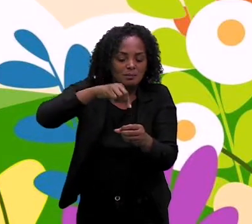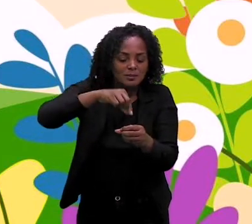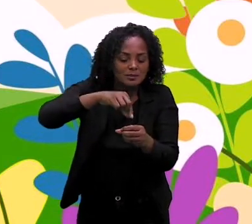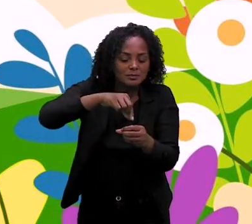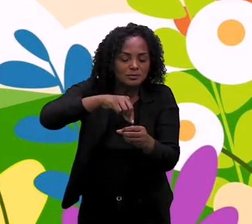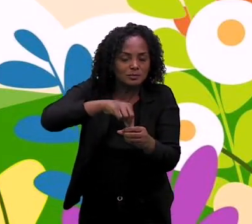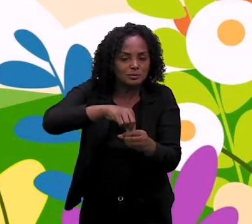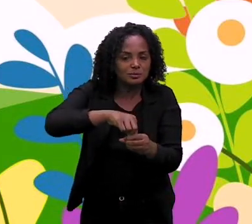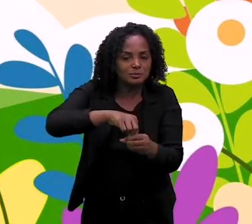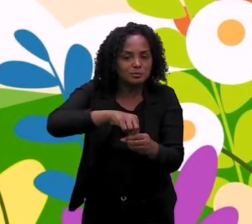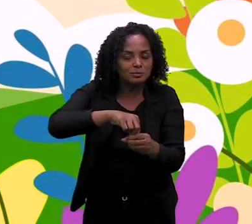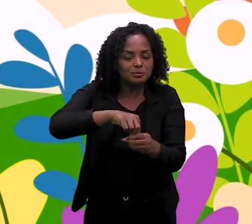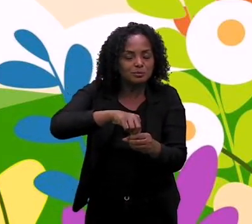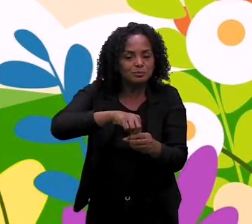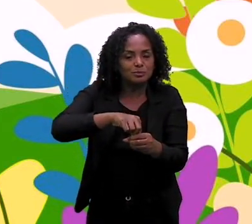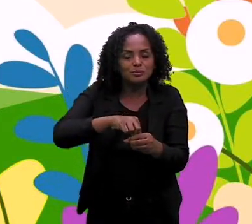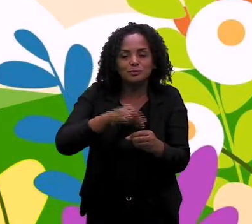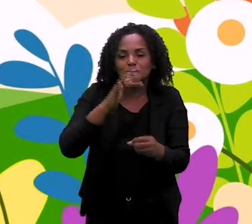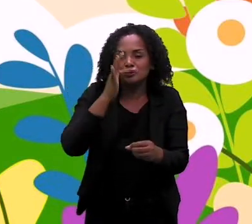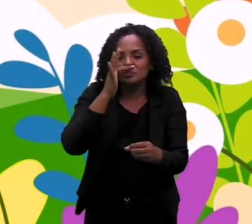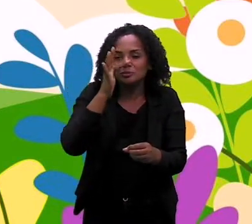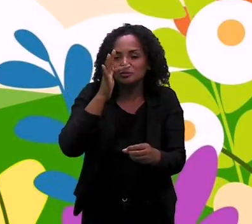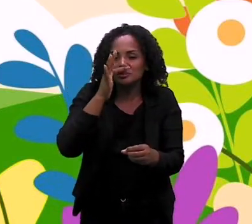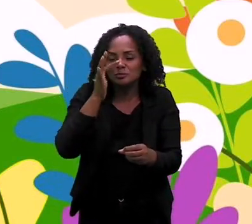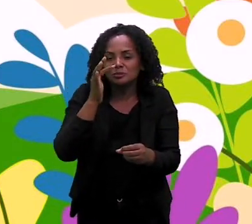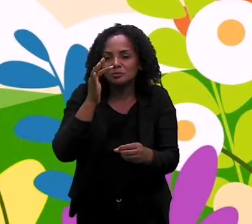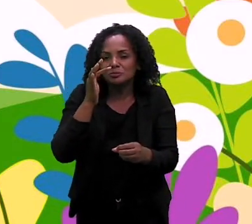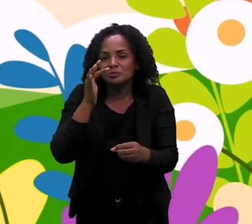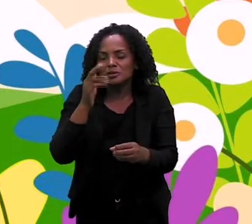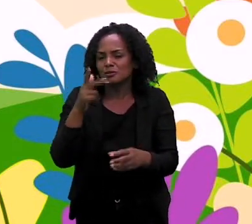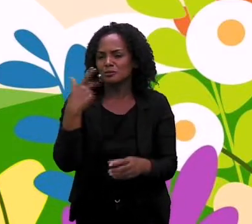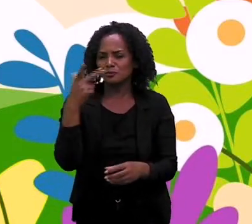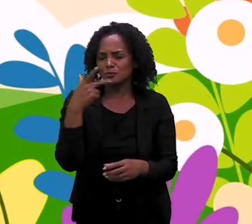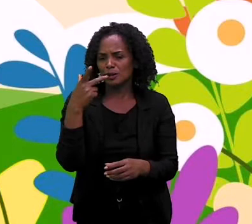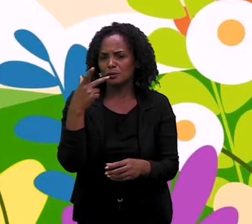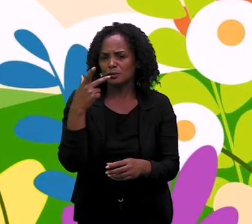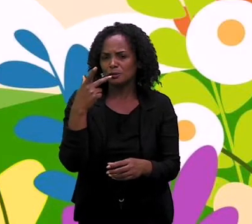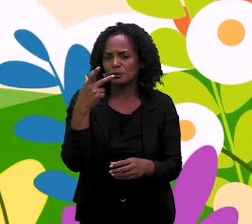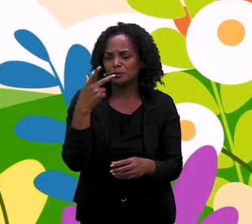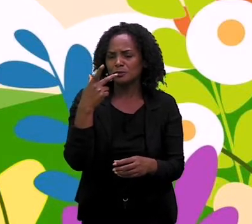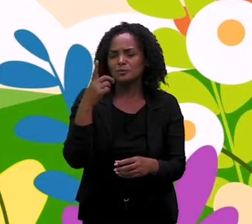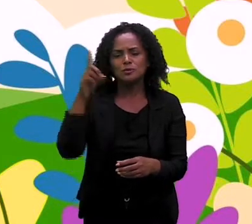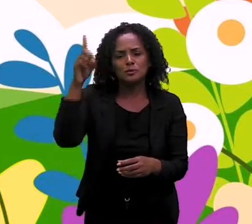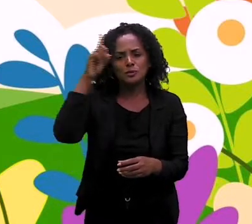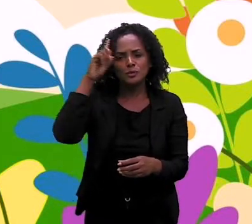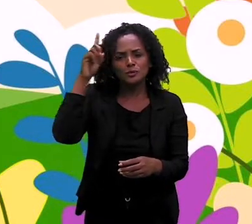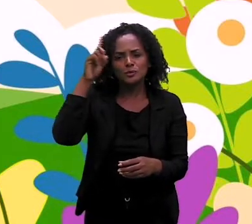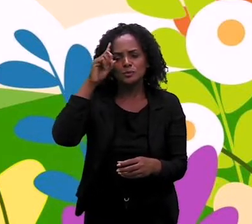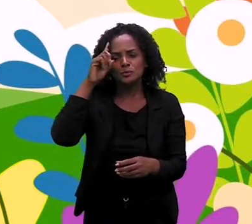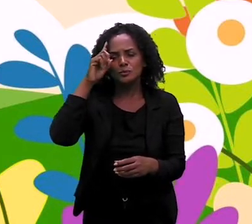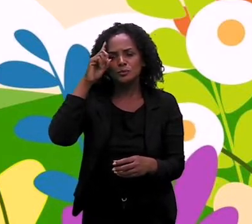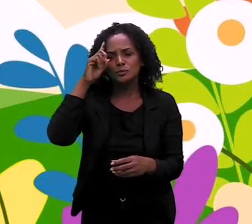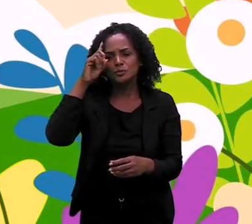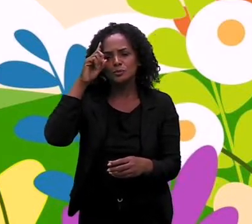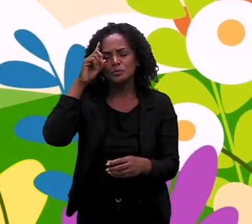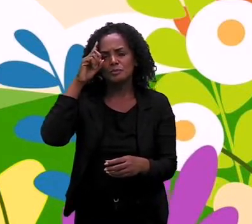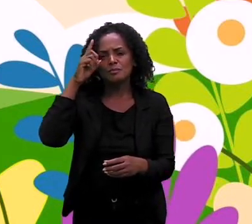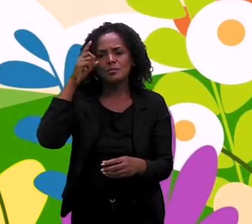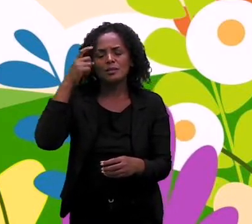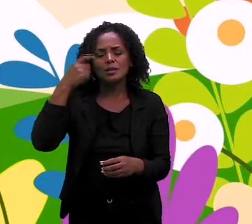plantou a sementinha no jardim e combinou com ela que iria todos os dias